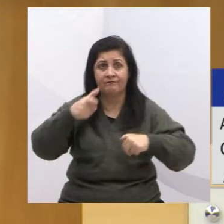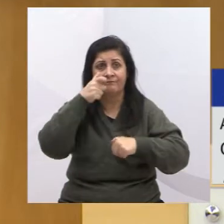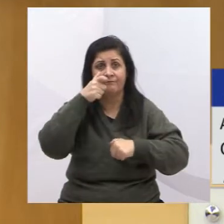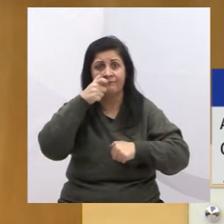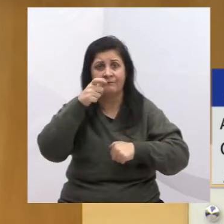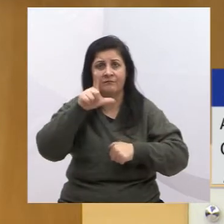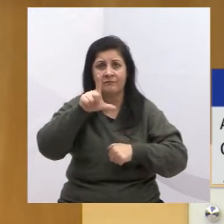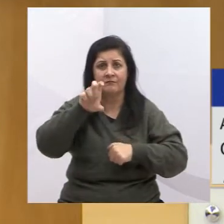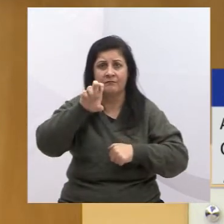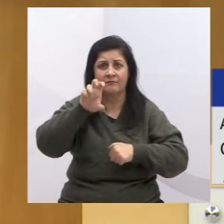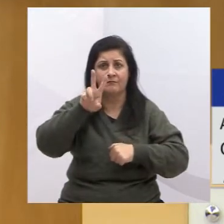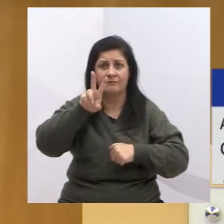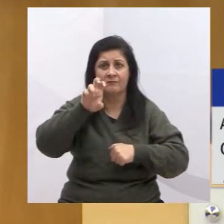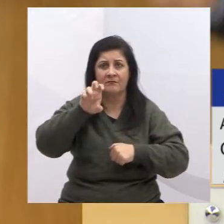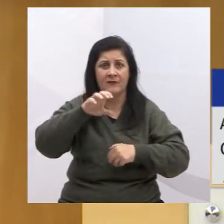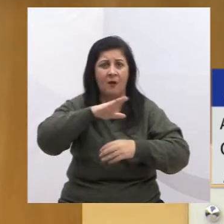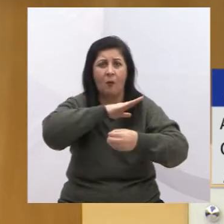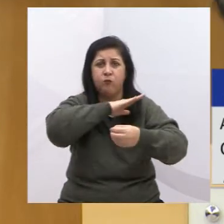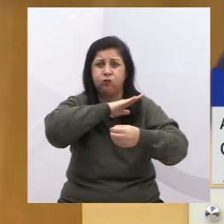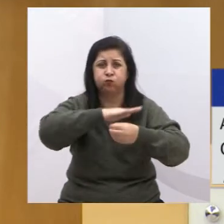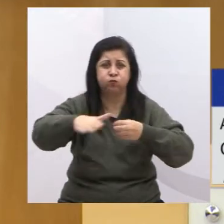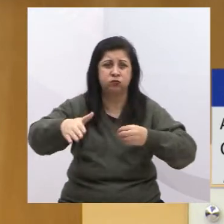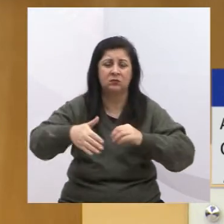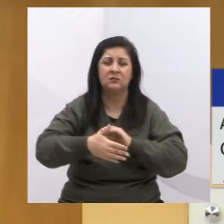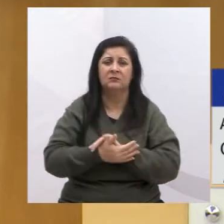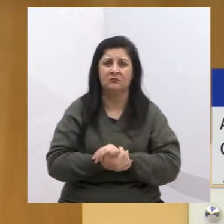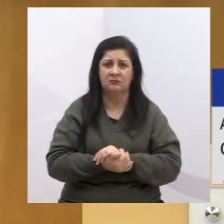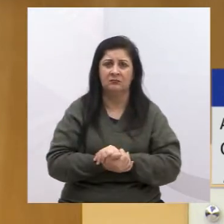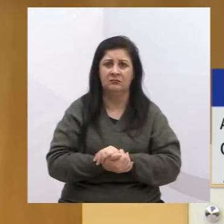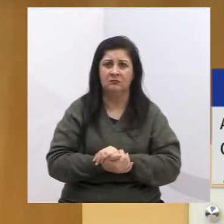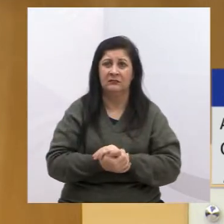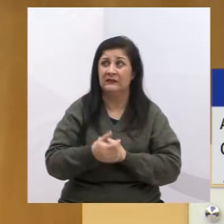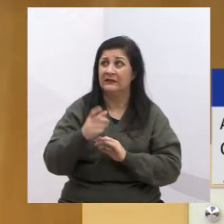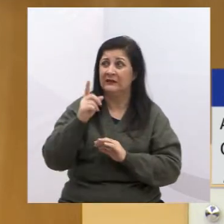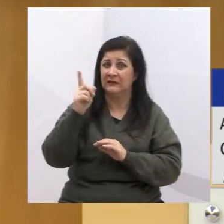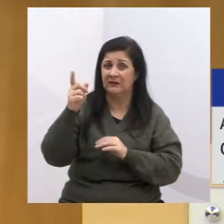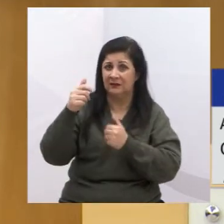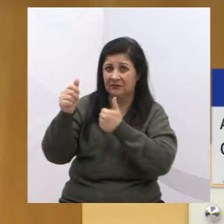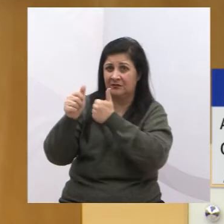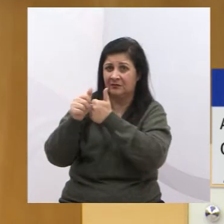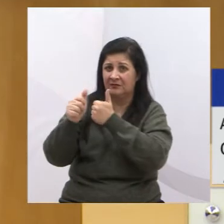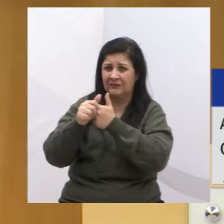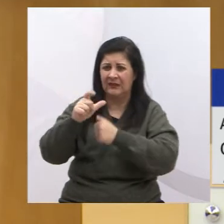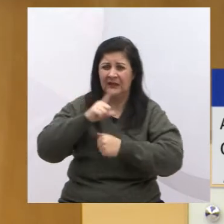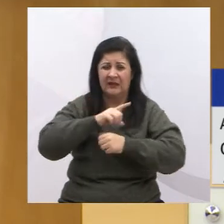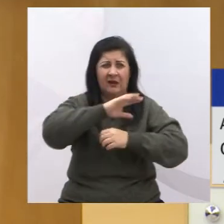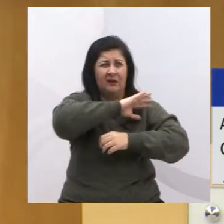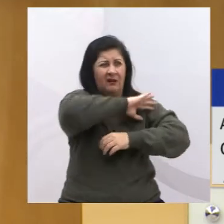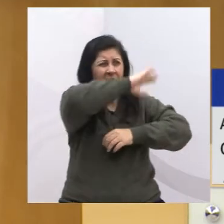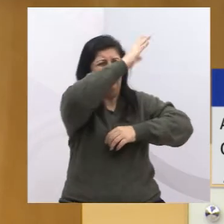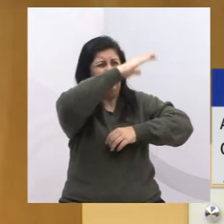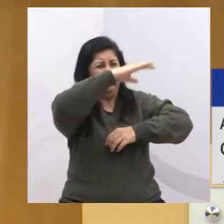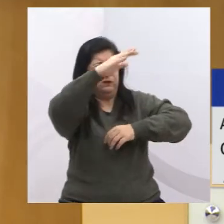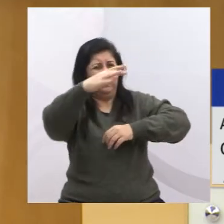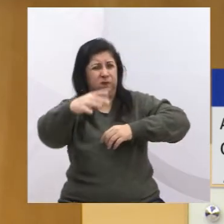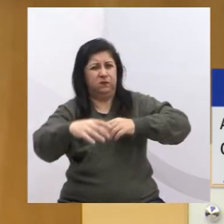leves superlotados, né? Aqui na Malaquias tem uma montanha de lixo, né, enfeiando a nossa